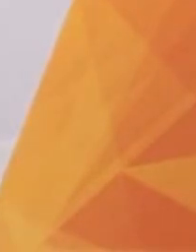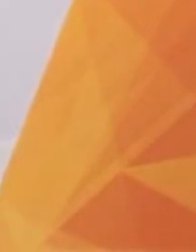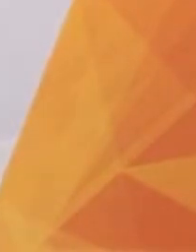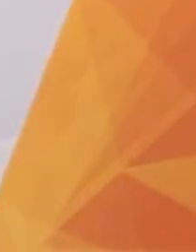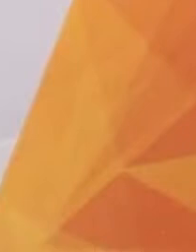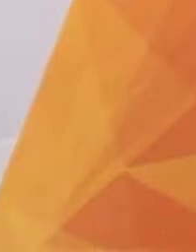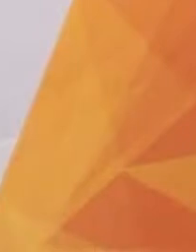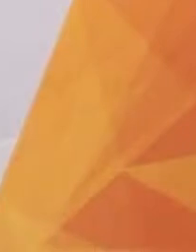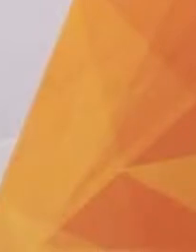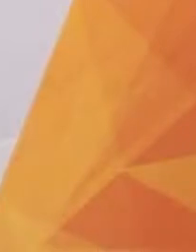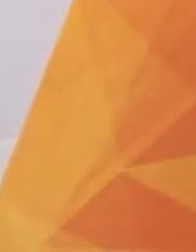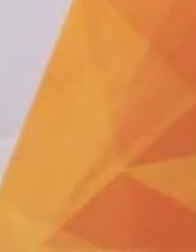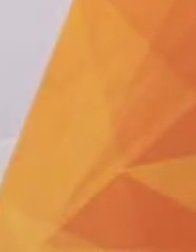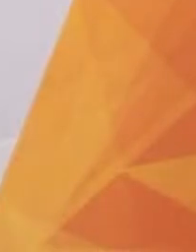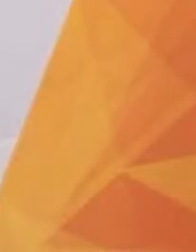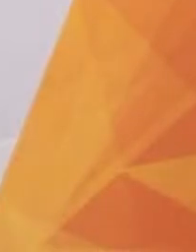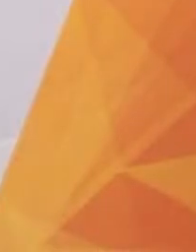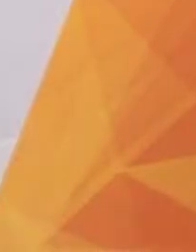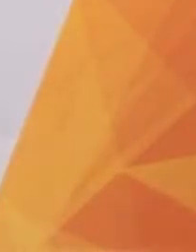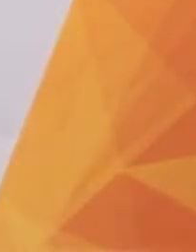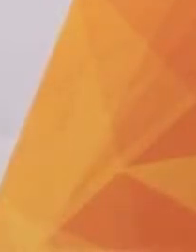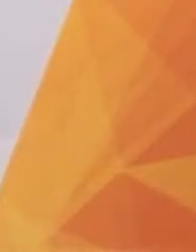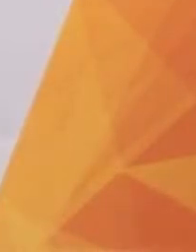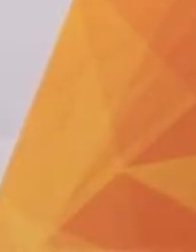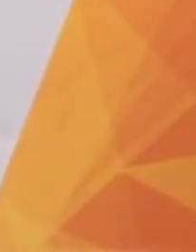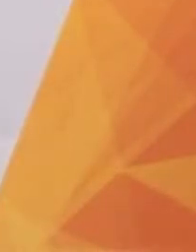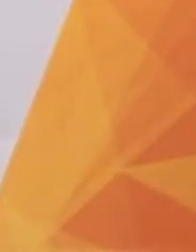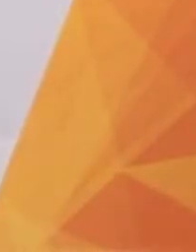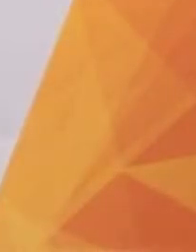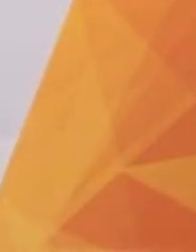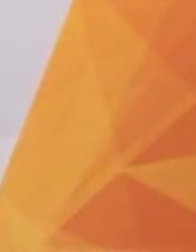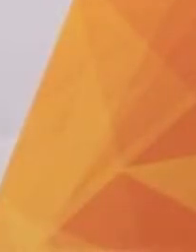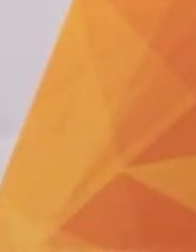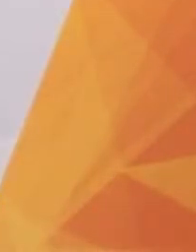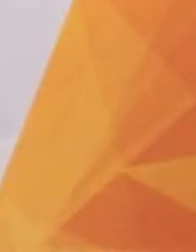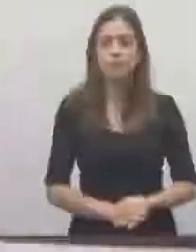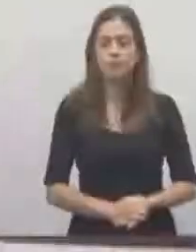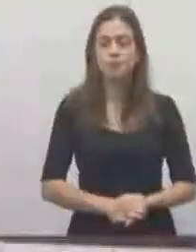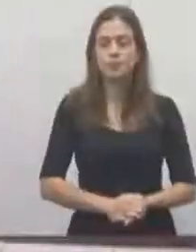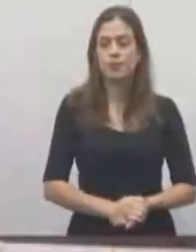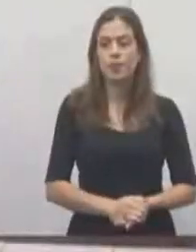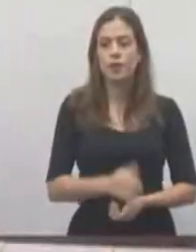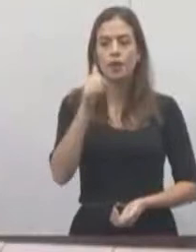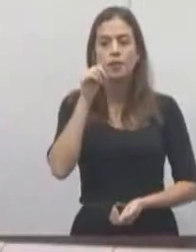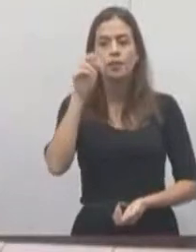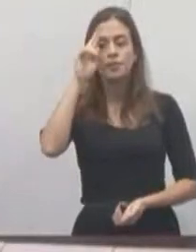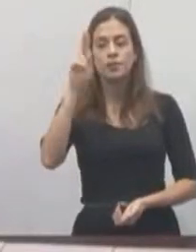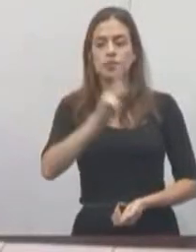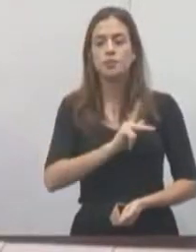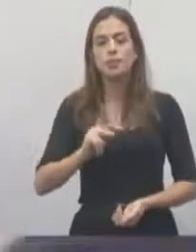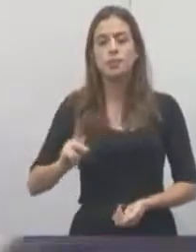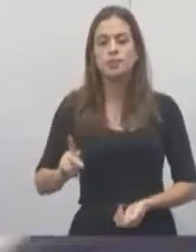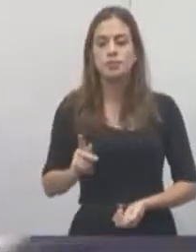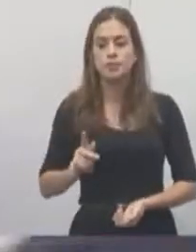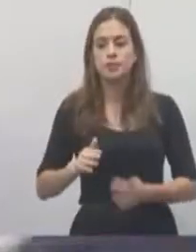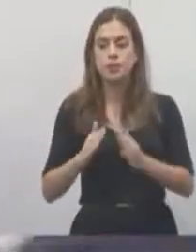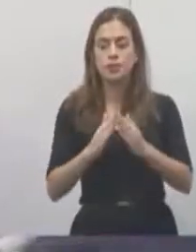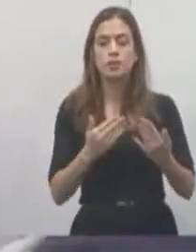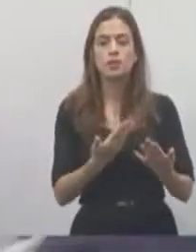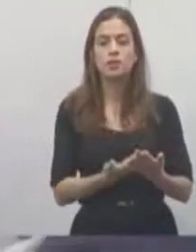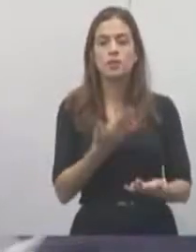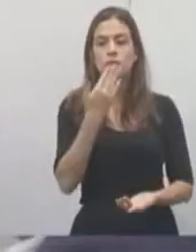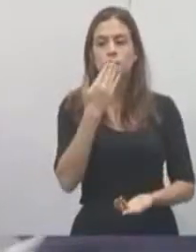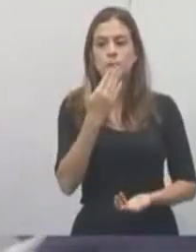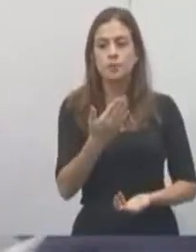onde, segundo ele, há moradores de rua que ameaçam os munícipes. Veja. Este requerimento que